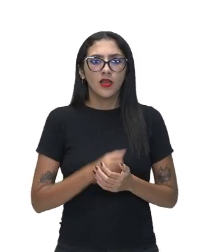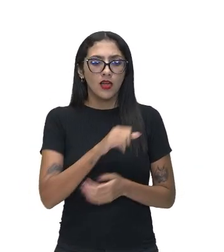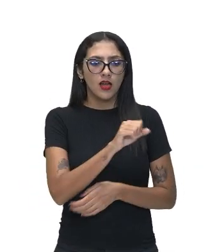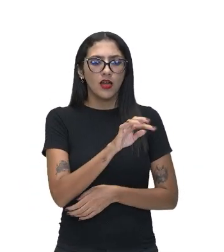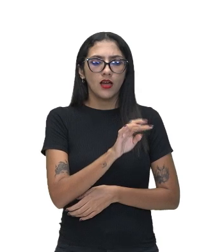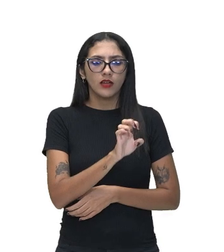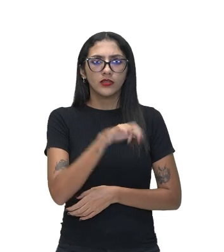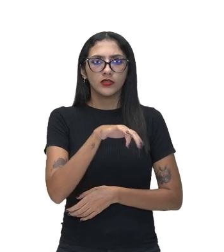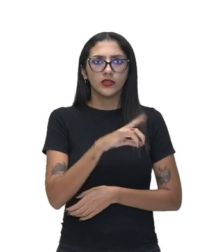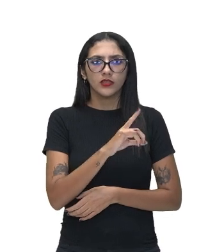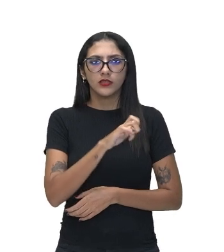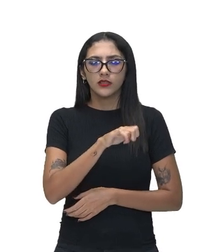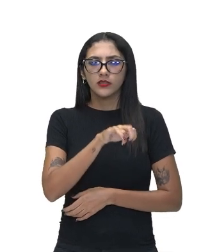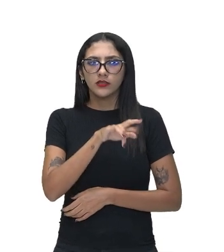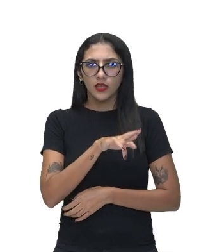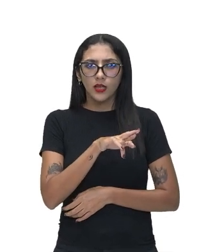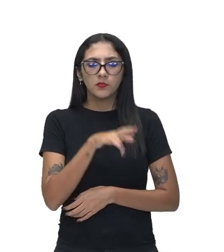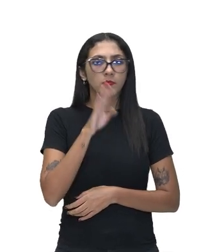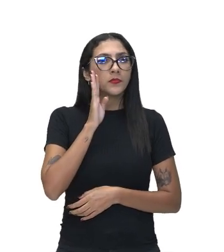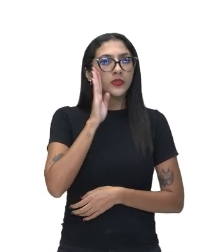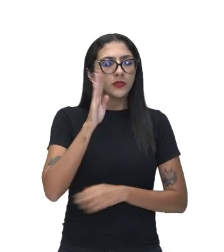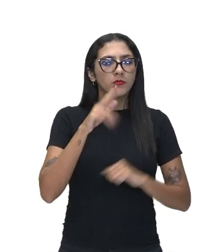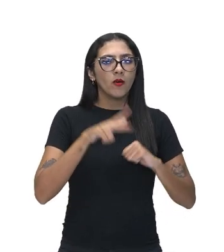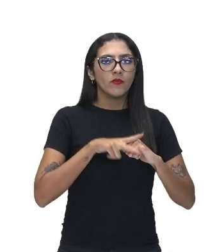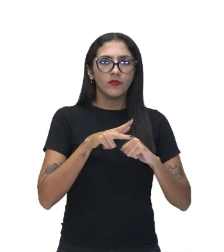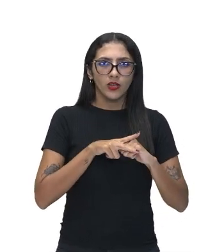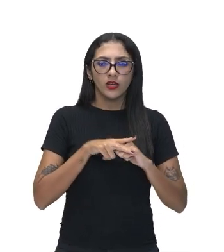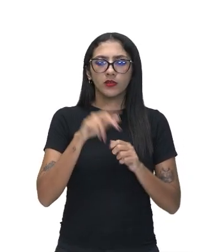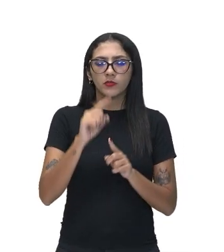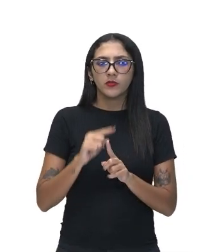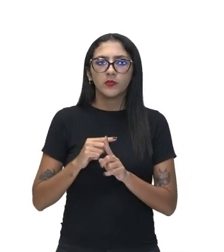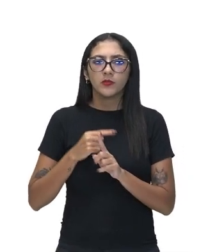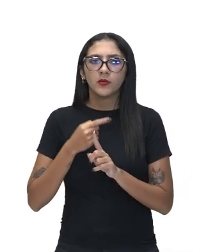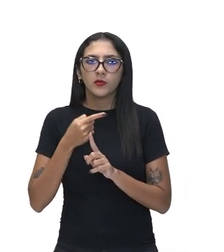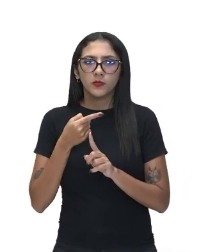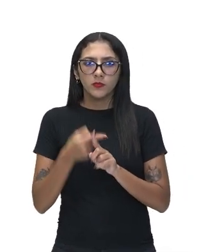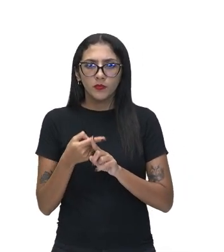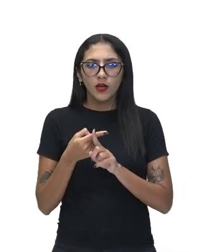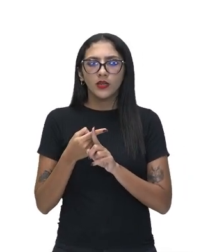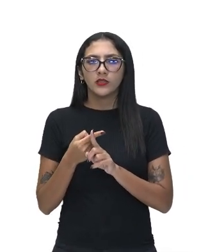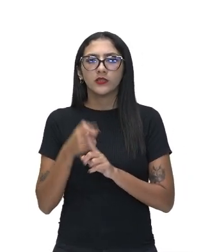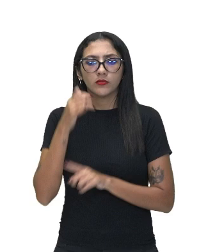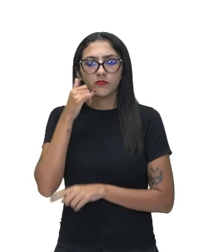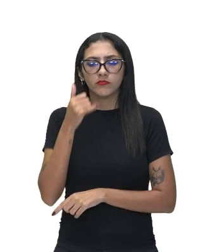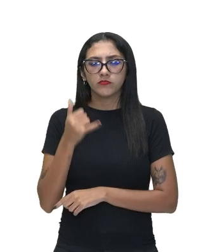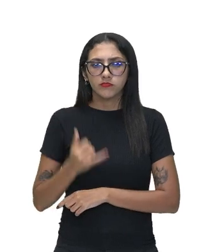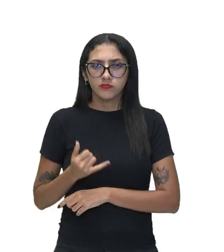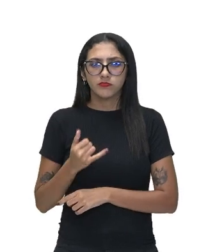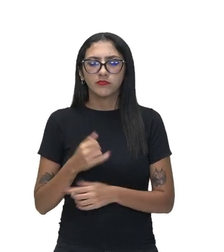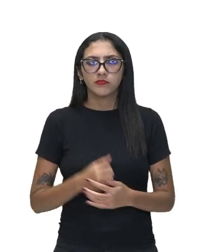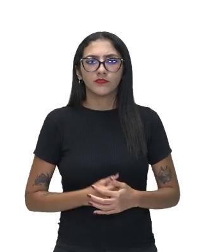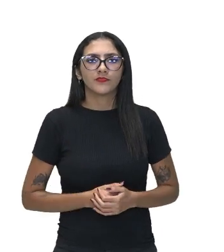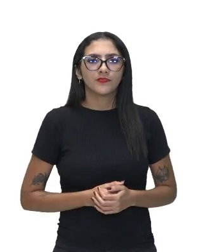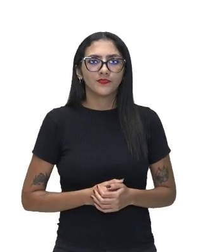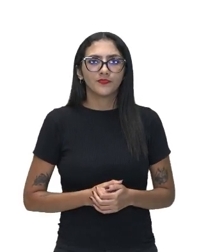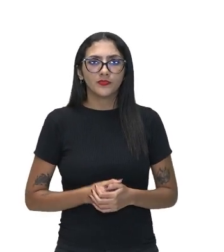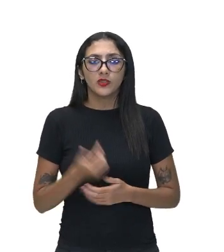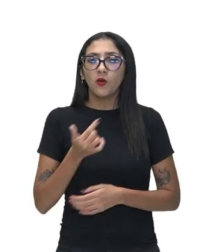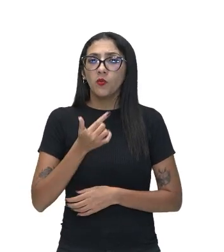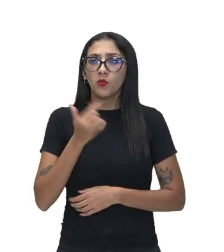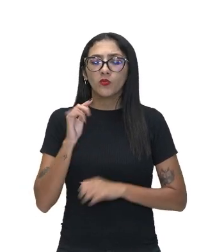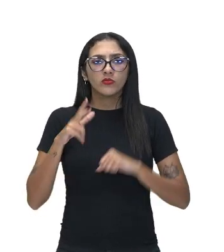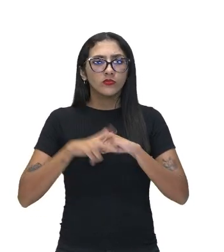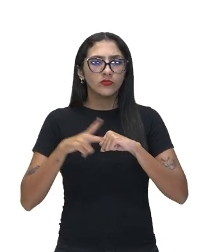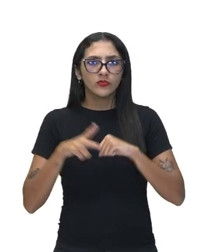verbo, termo regido, o enunciado, o telefone. Ok? Outro verbo que nós devemos prestar